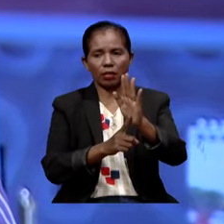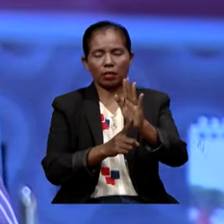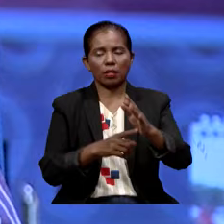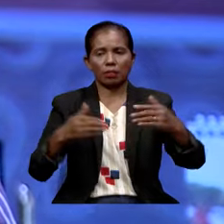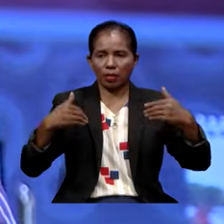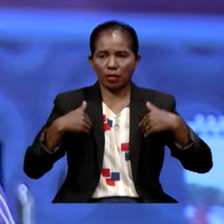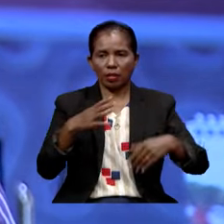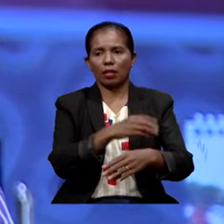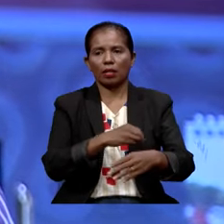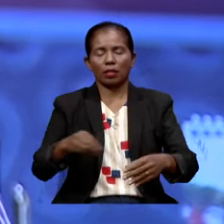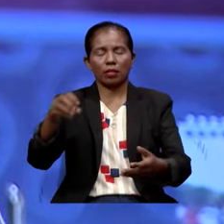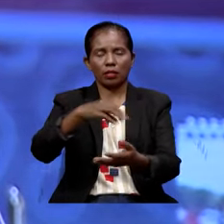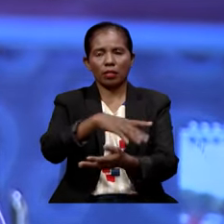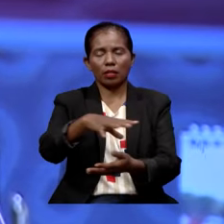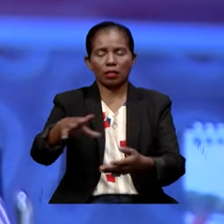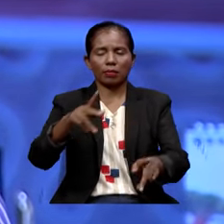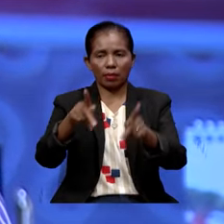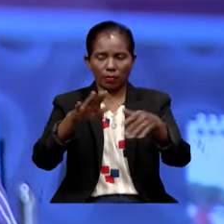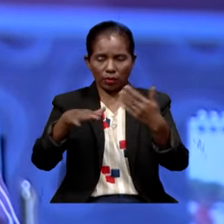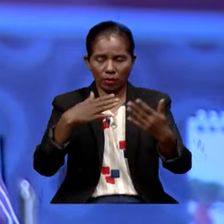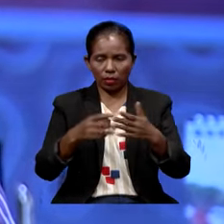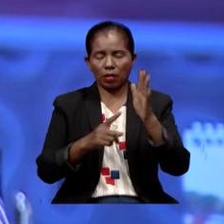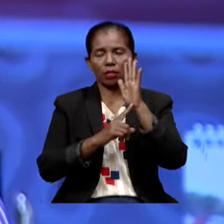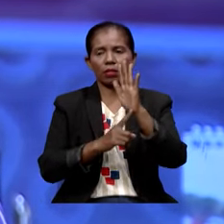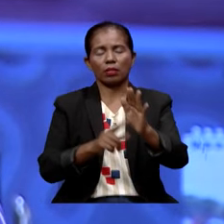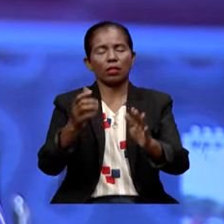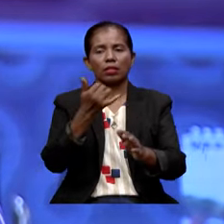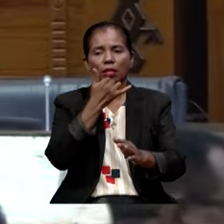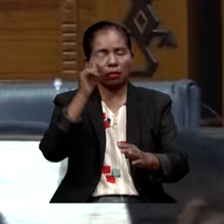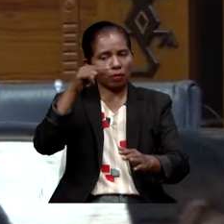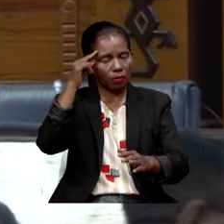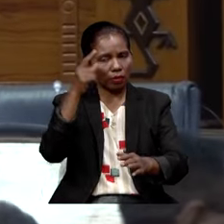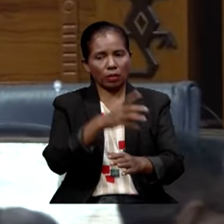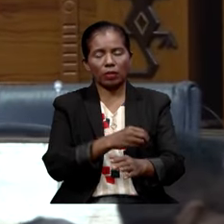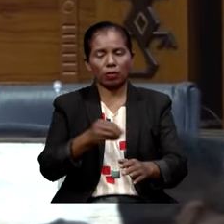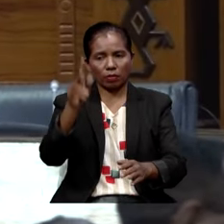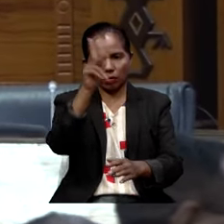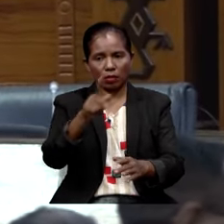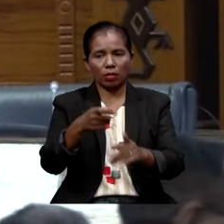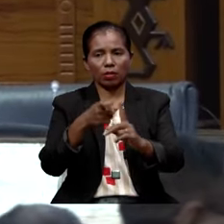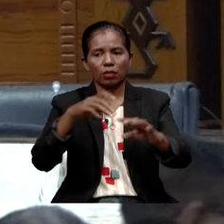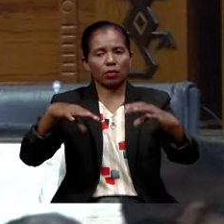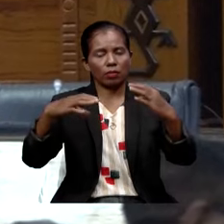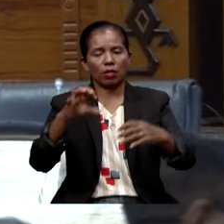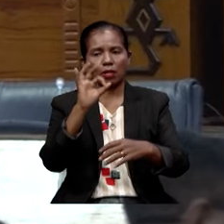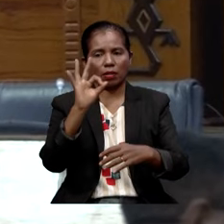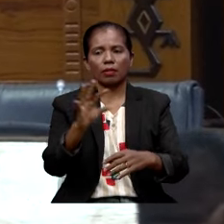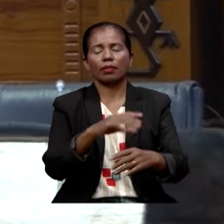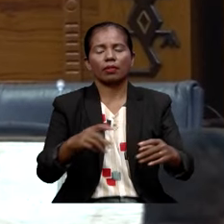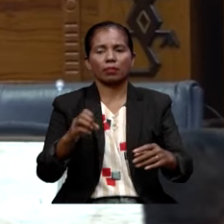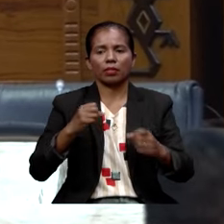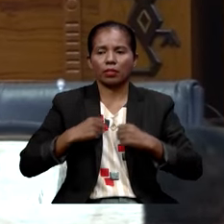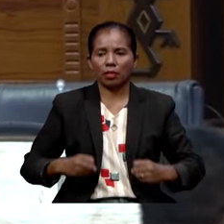BIA, o de cara de trairá um povo não for sala de governo, mas betuir fiscalização russa comissão F, setor